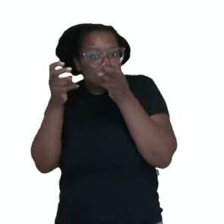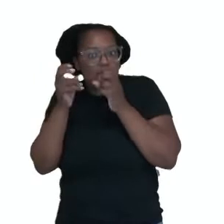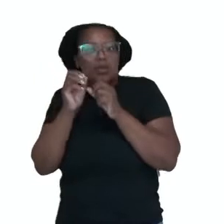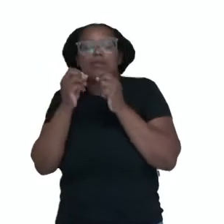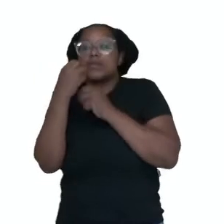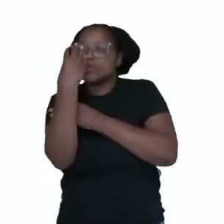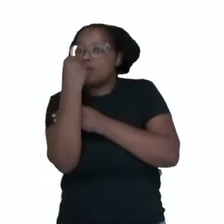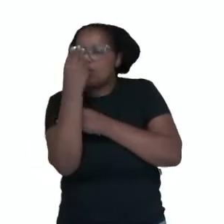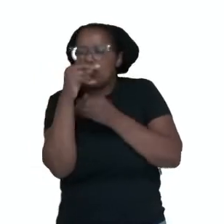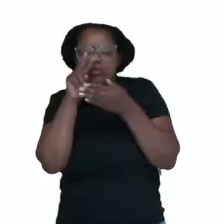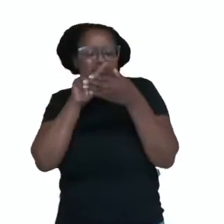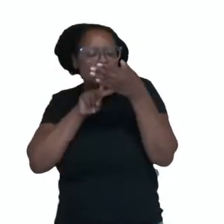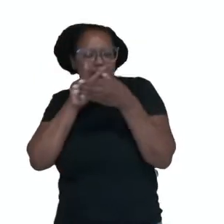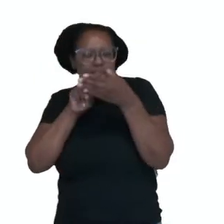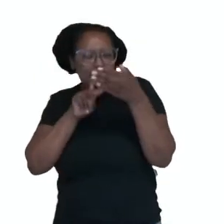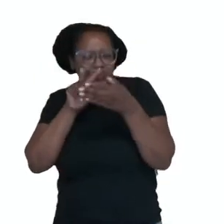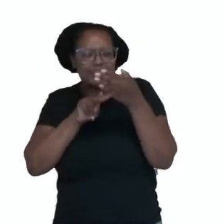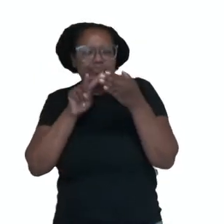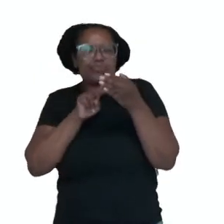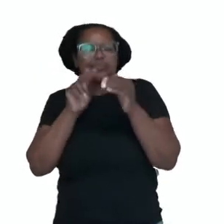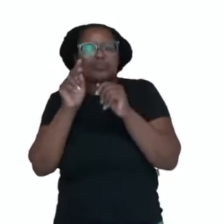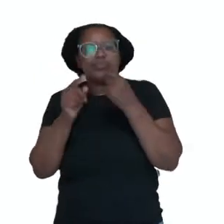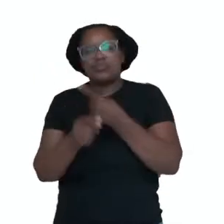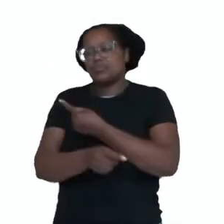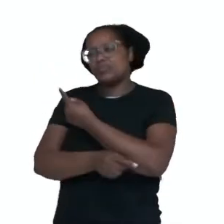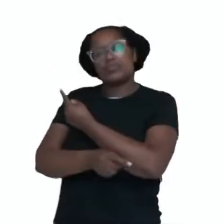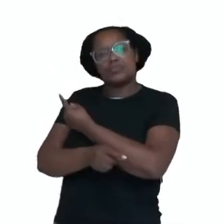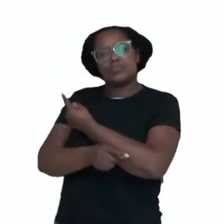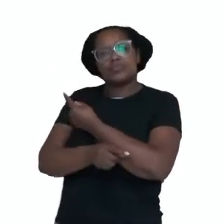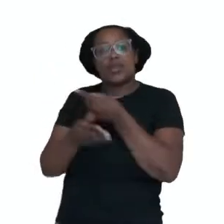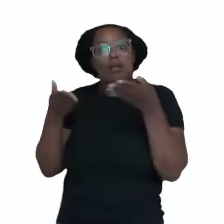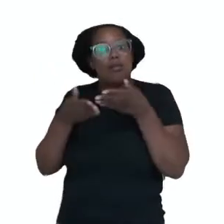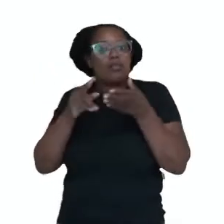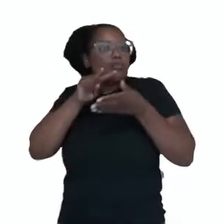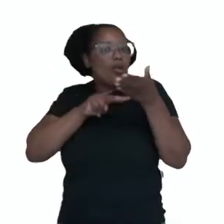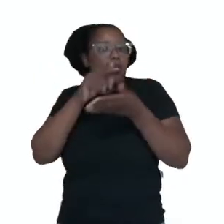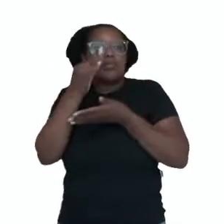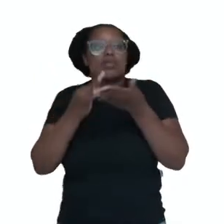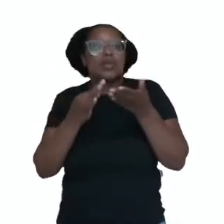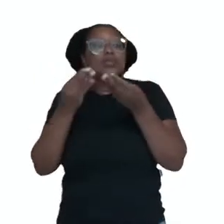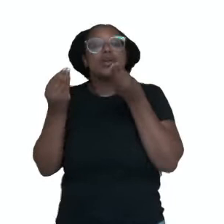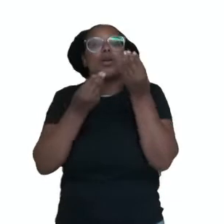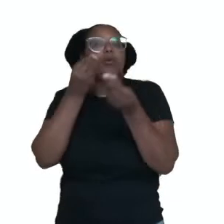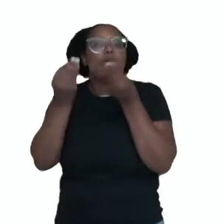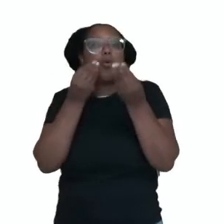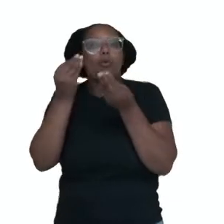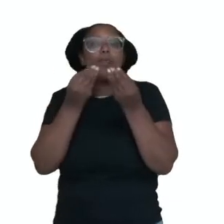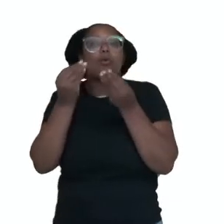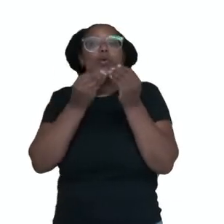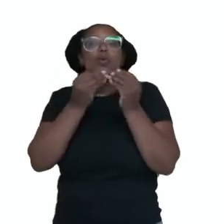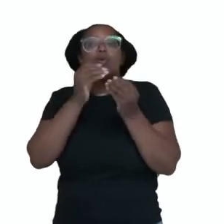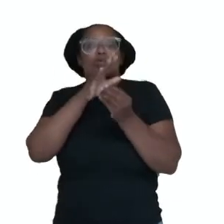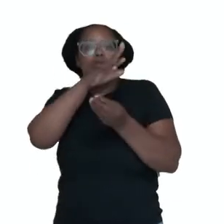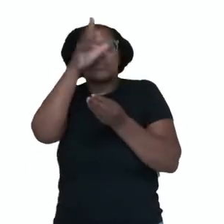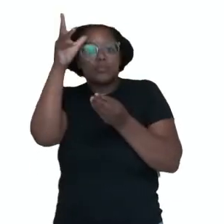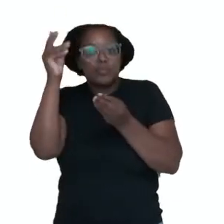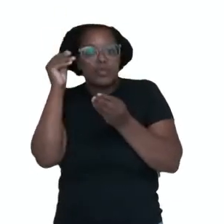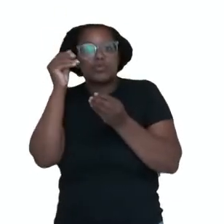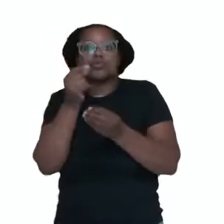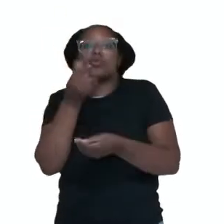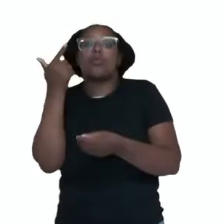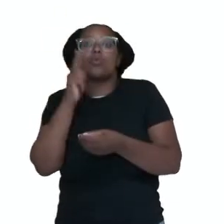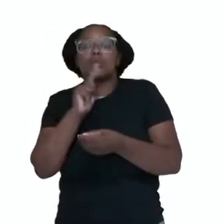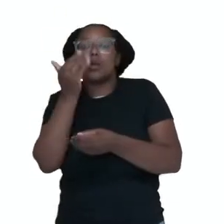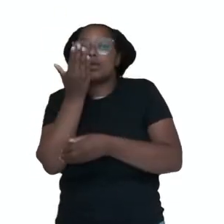faz a leitura com seus olhos, eu vou fazer a leitura do texto para você. Como os seres vivos da imagem se